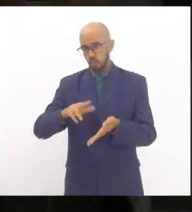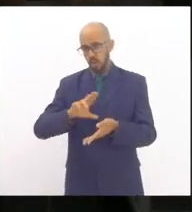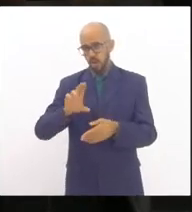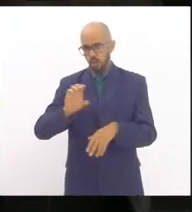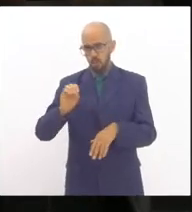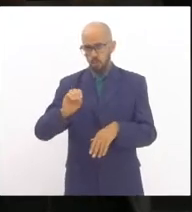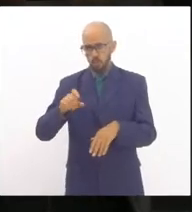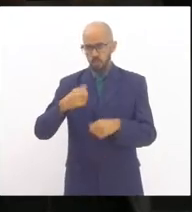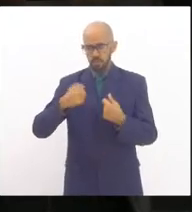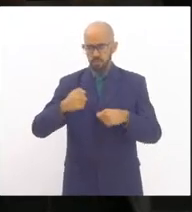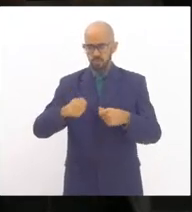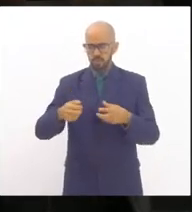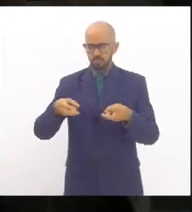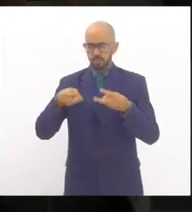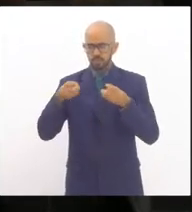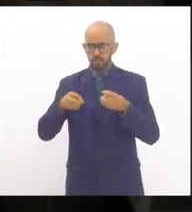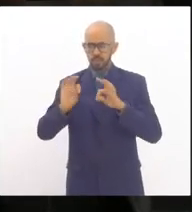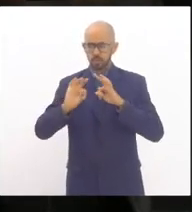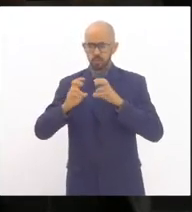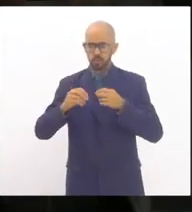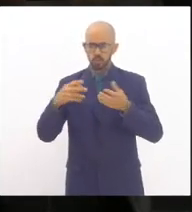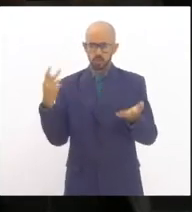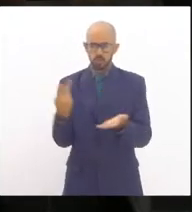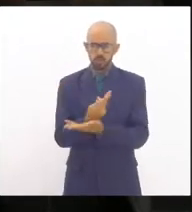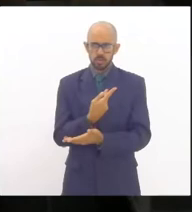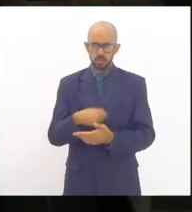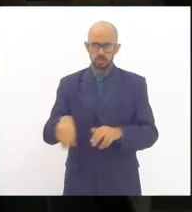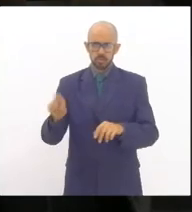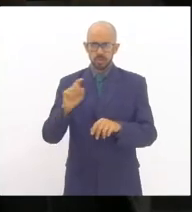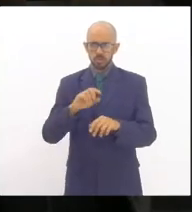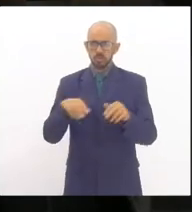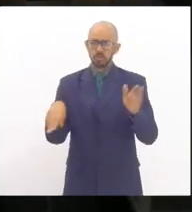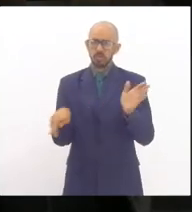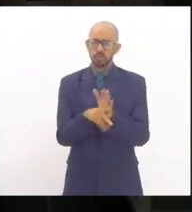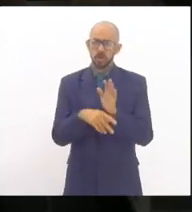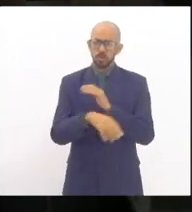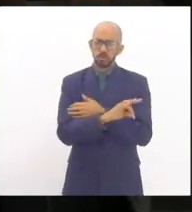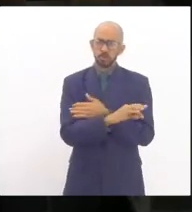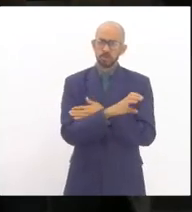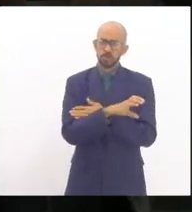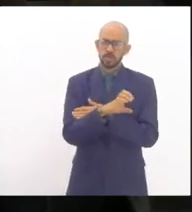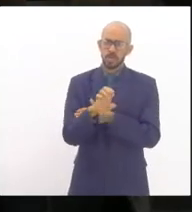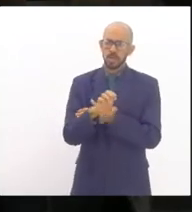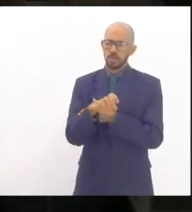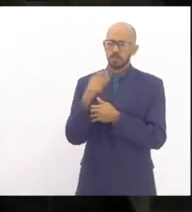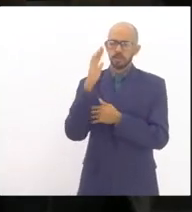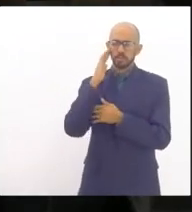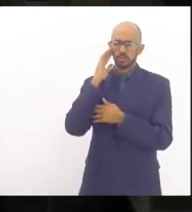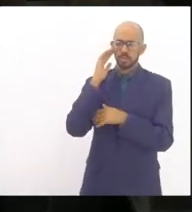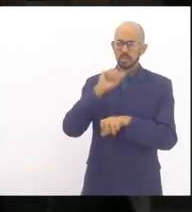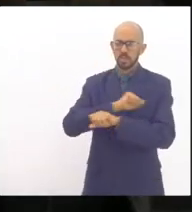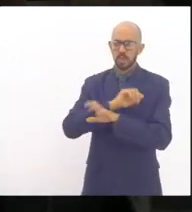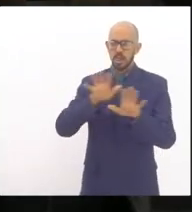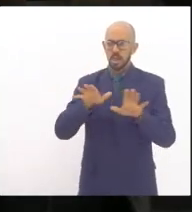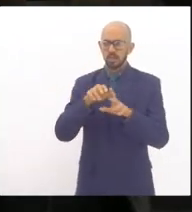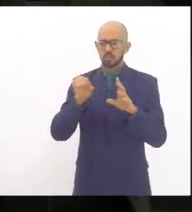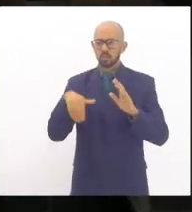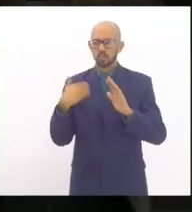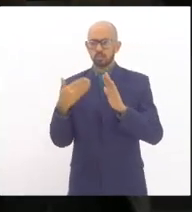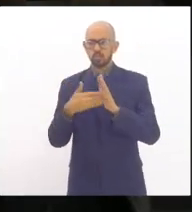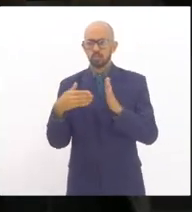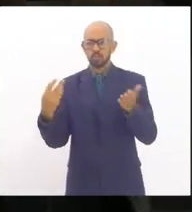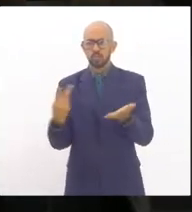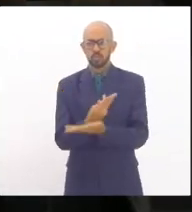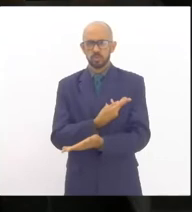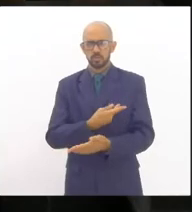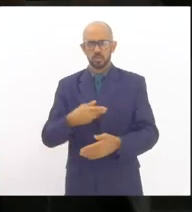minudente criterioso e especializado O TC para nos ajudar a desvendar esse este